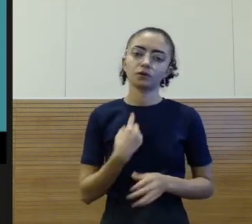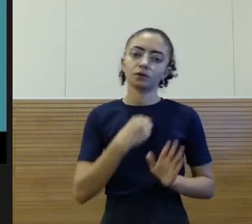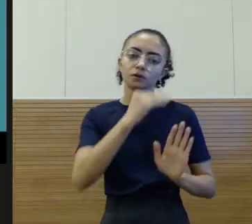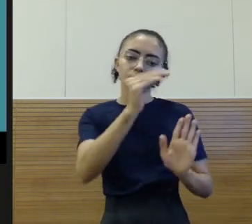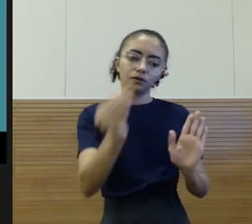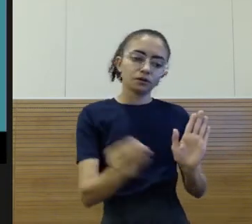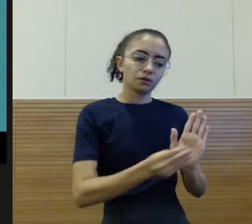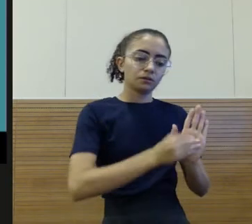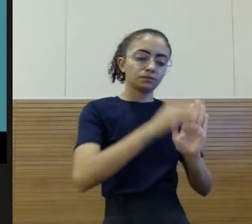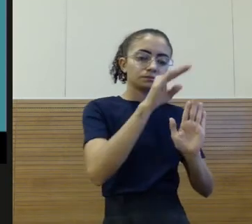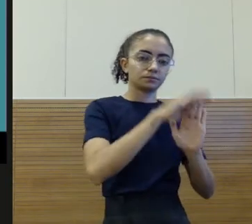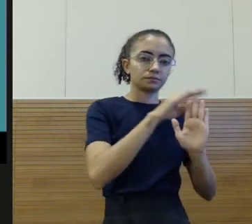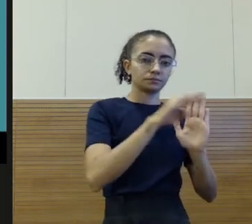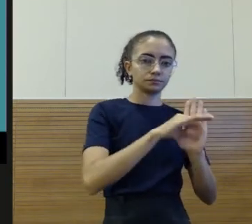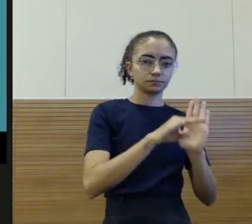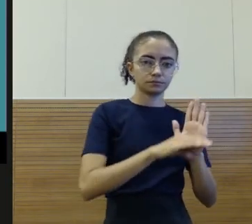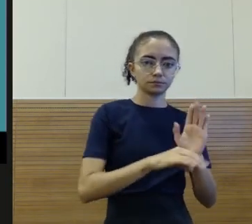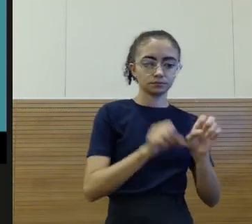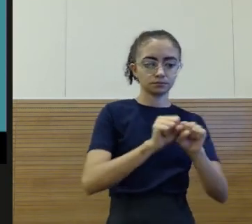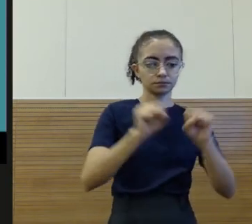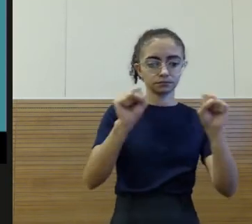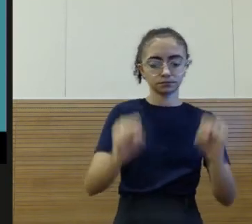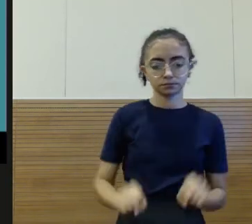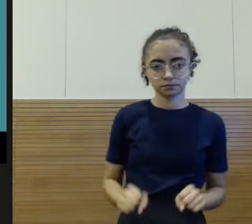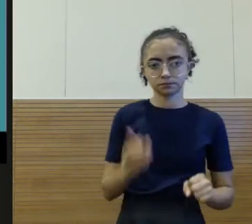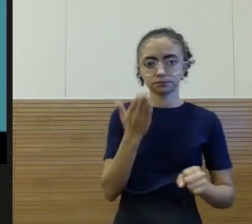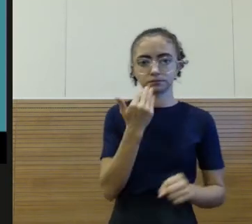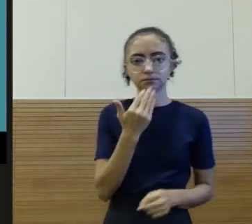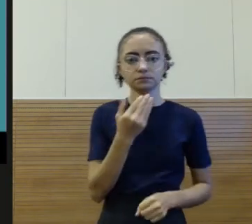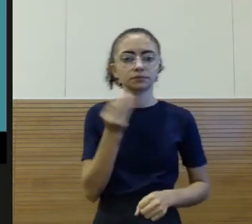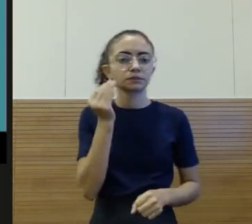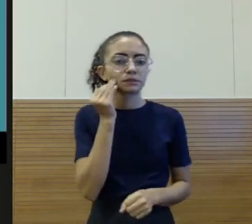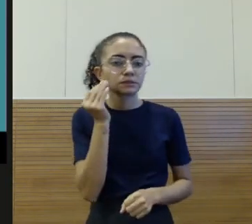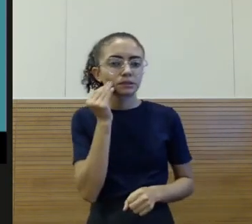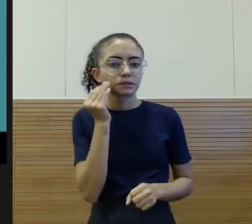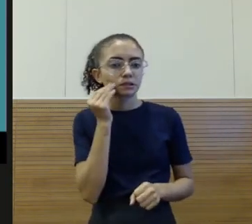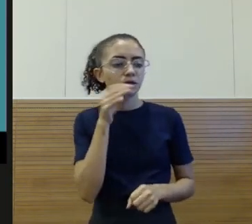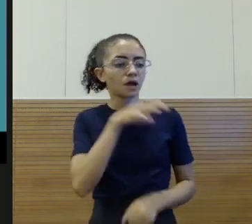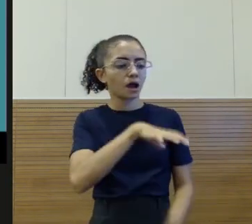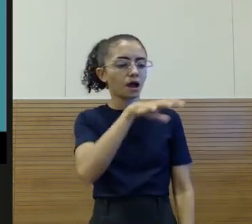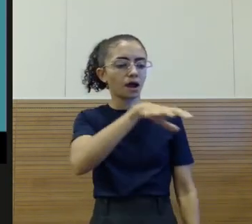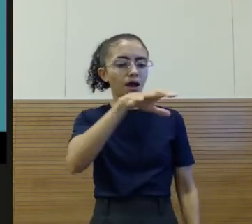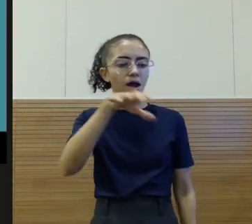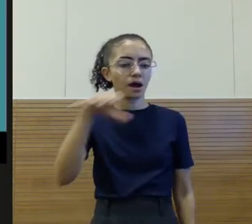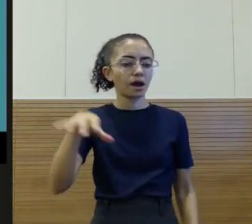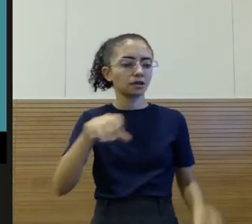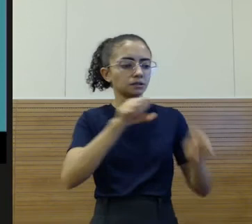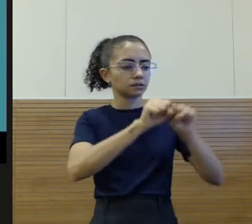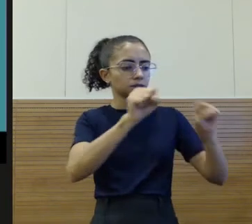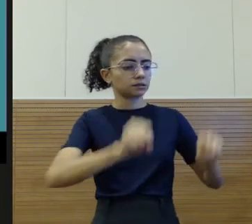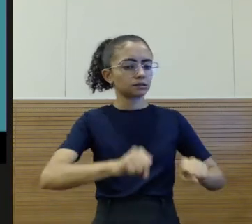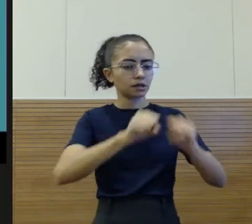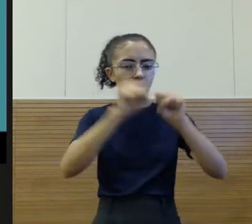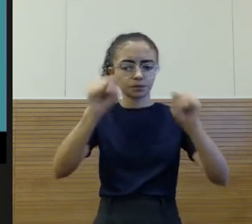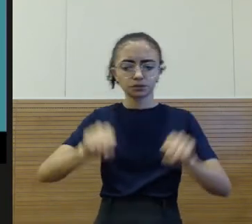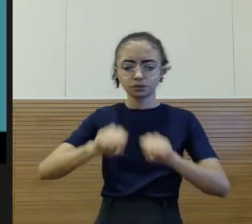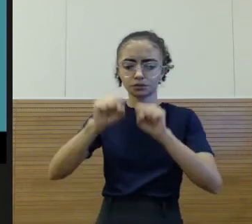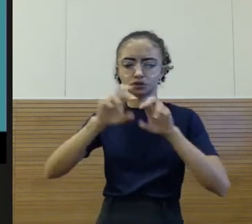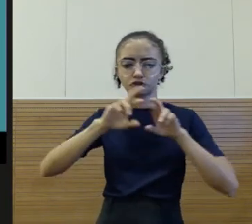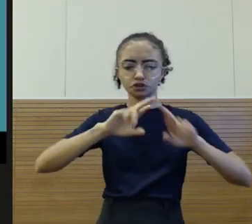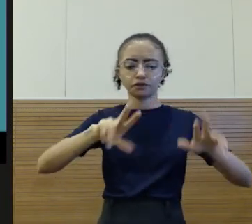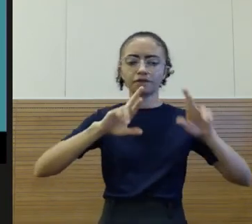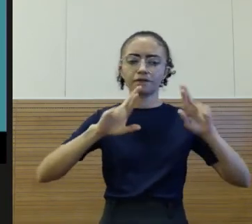marco dos sistemas alimentares, tentando considerar os diferentes sistemas e onde fica claro que os guias têm